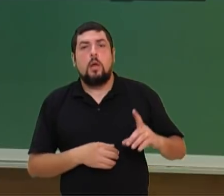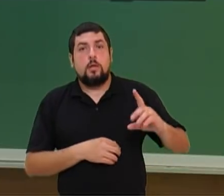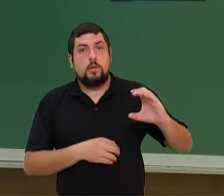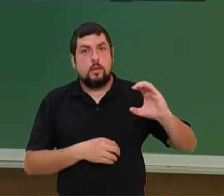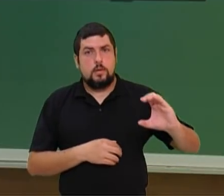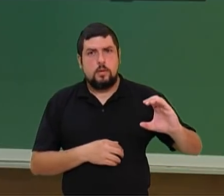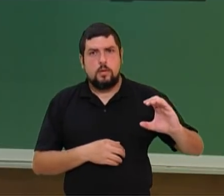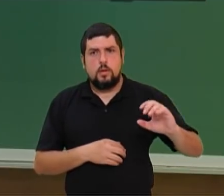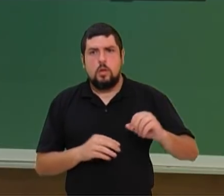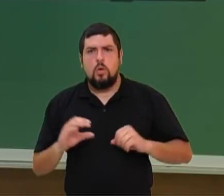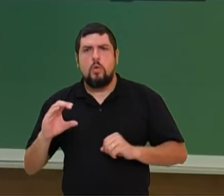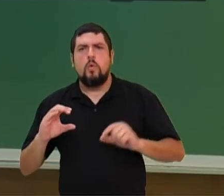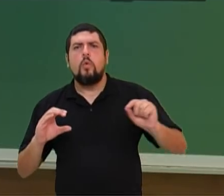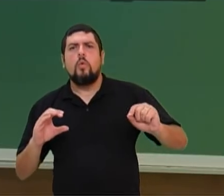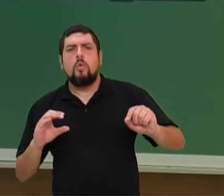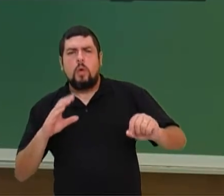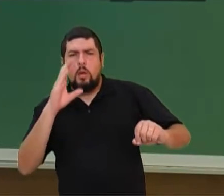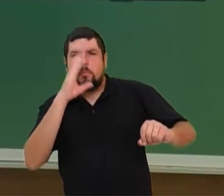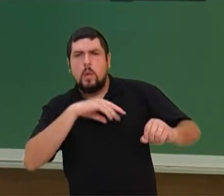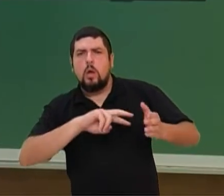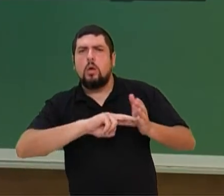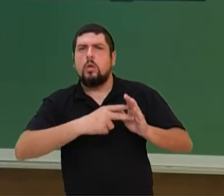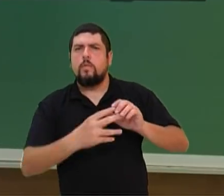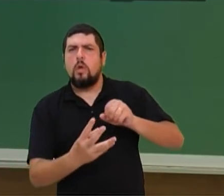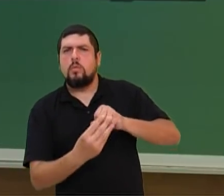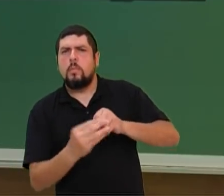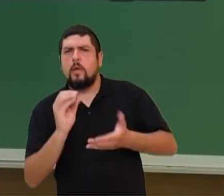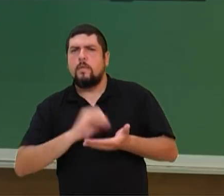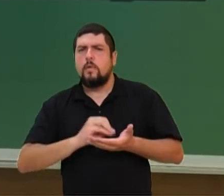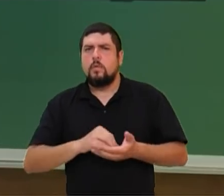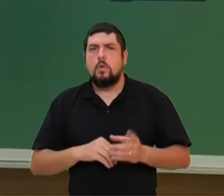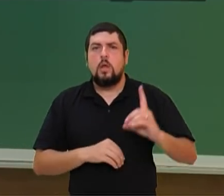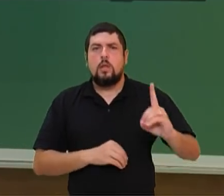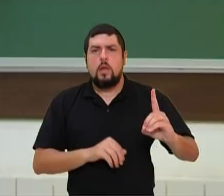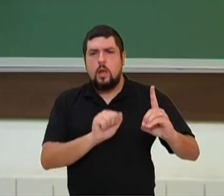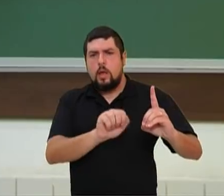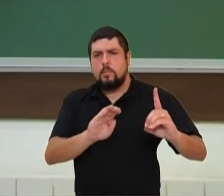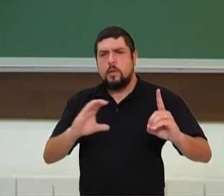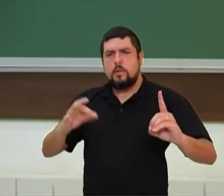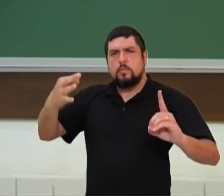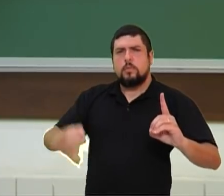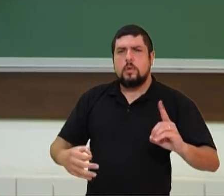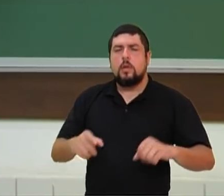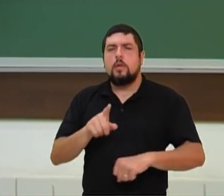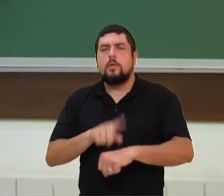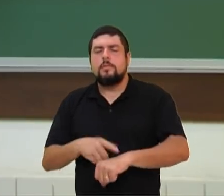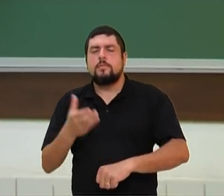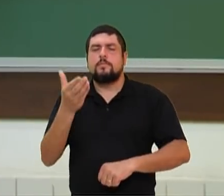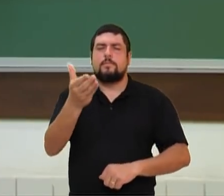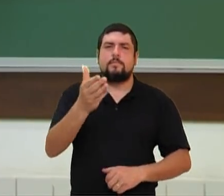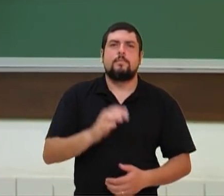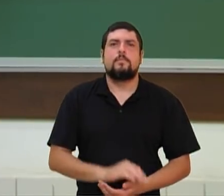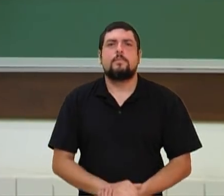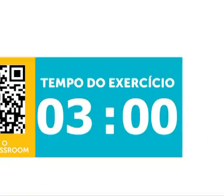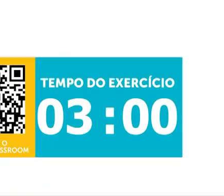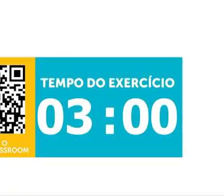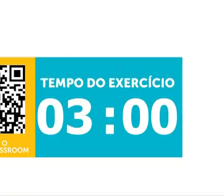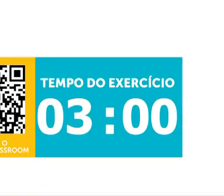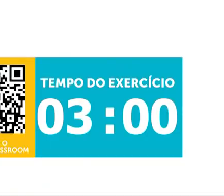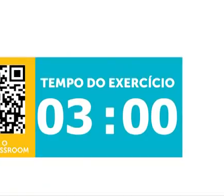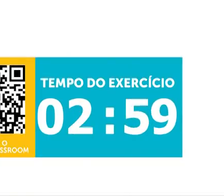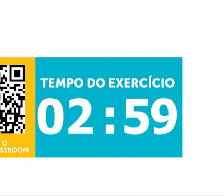de conhecimento? Ou letra D, todas as alternativas estão corretas? Vou deixar um tempo para você responder e em seguida voltamos com a aula.